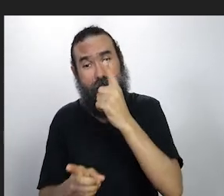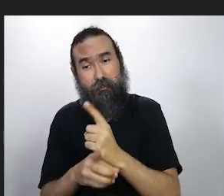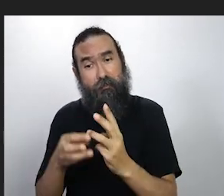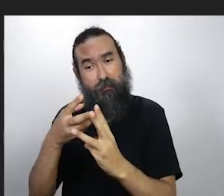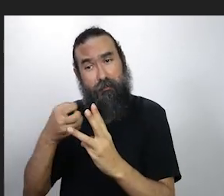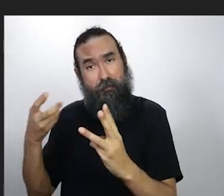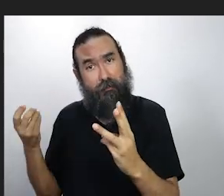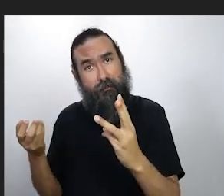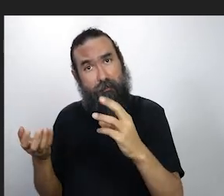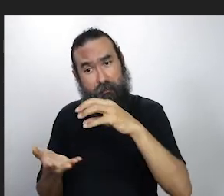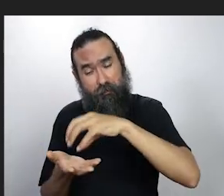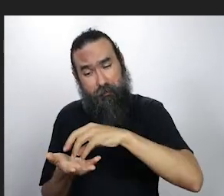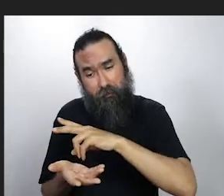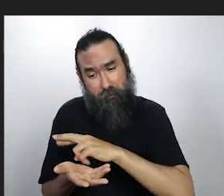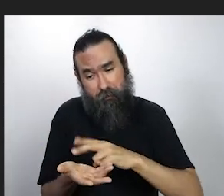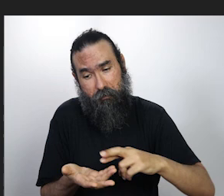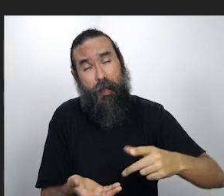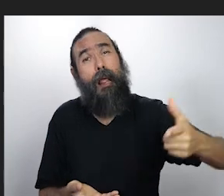continuo